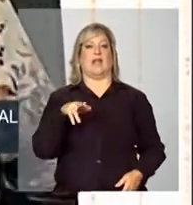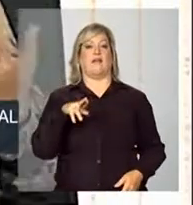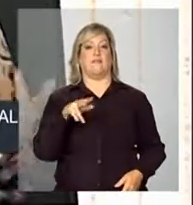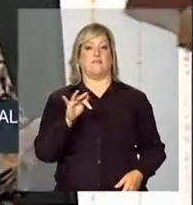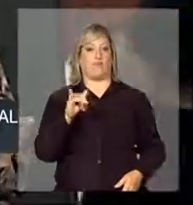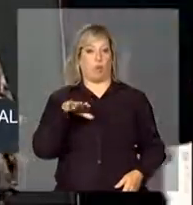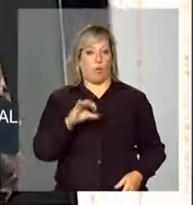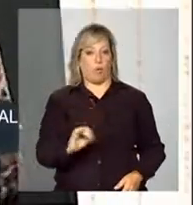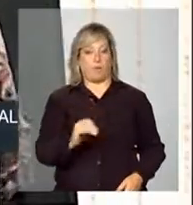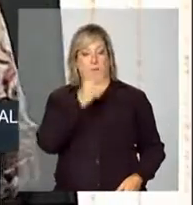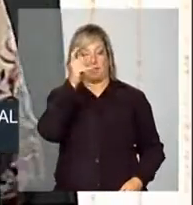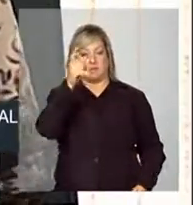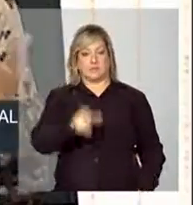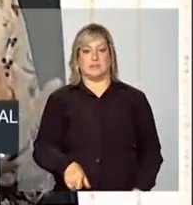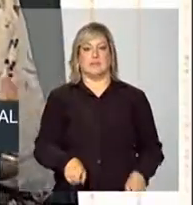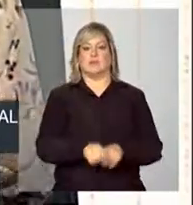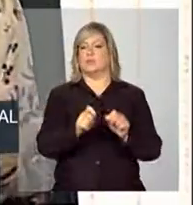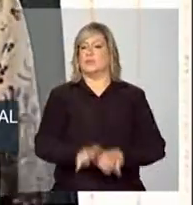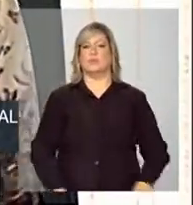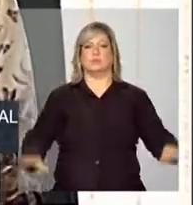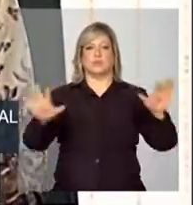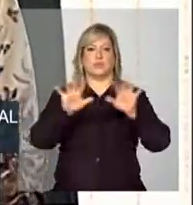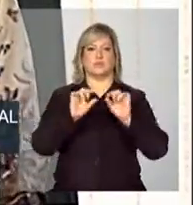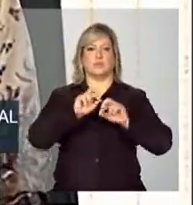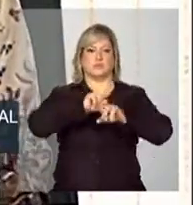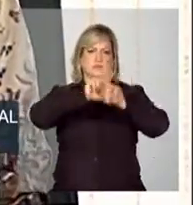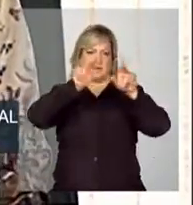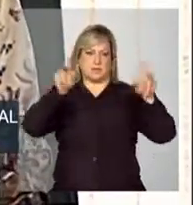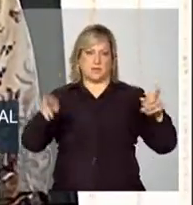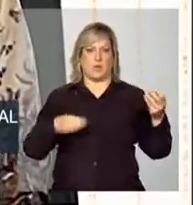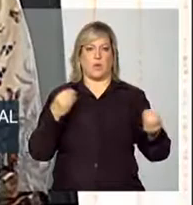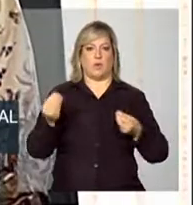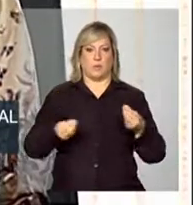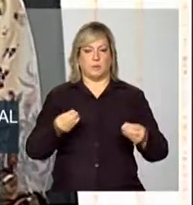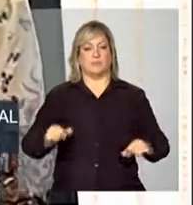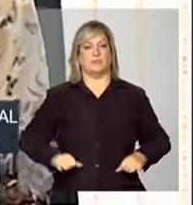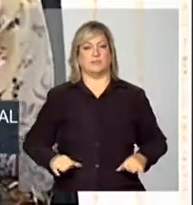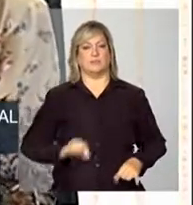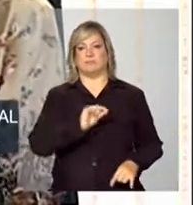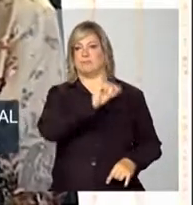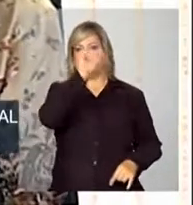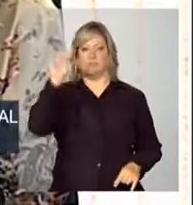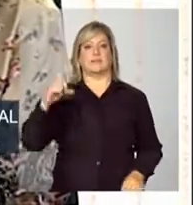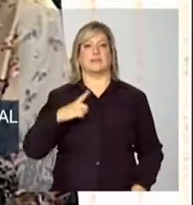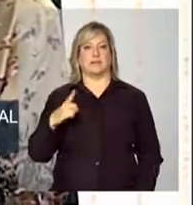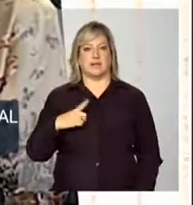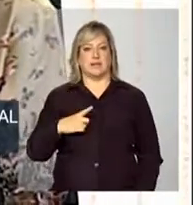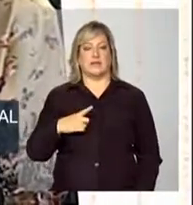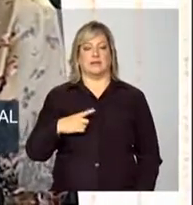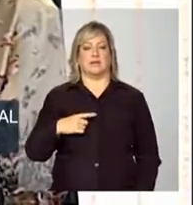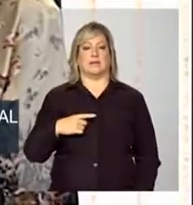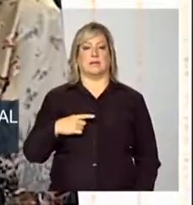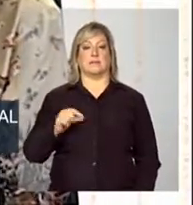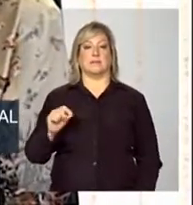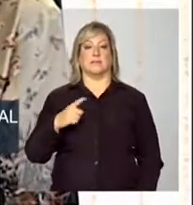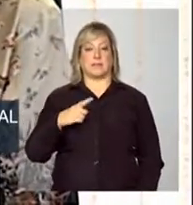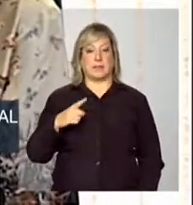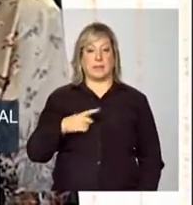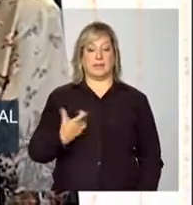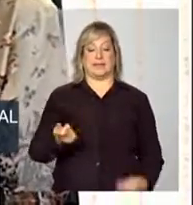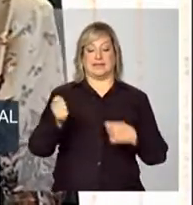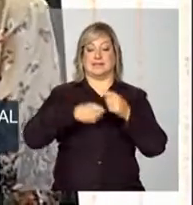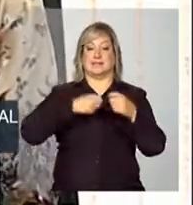em toda a sua extensão e diferentes formas de exploração se trata não a ministra Eleonora a